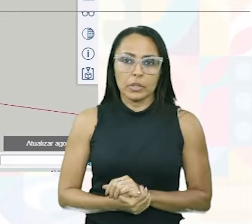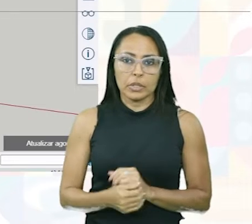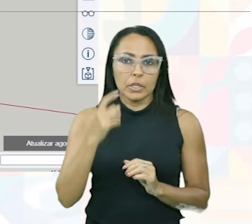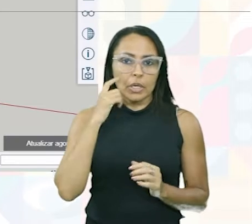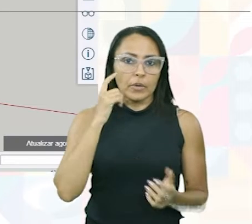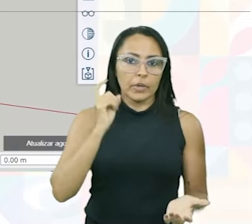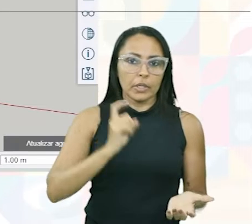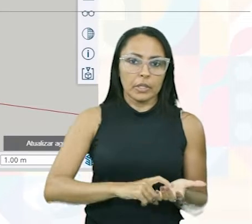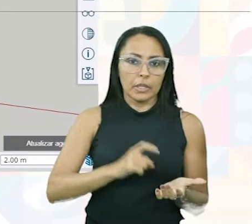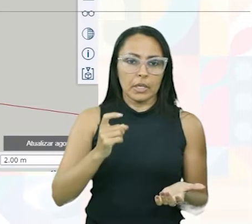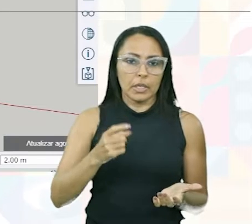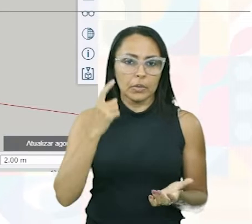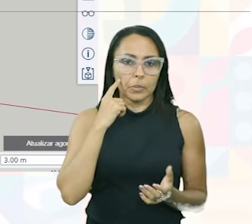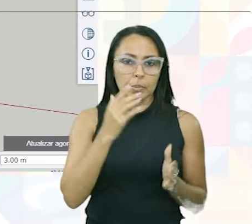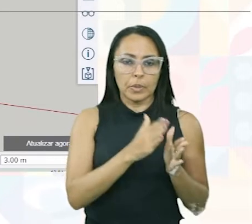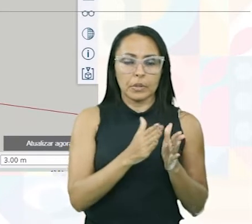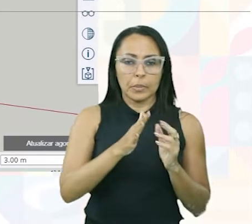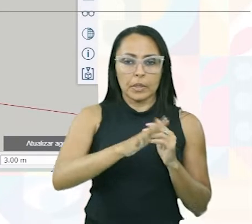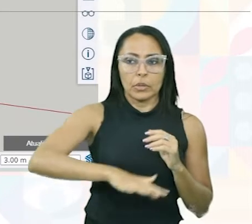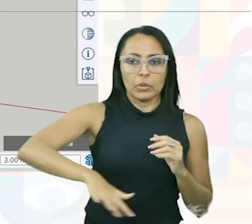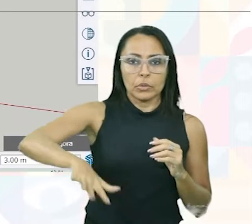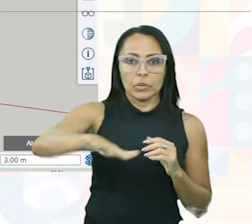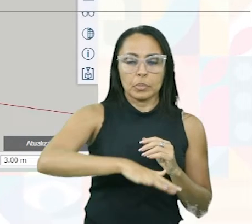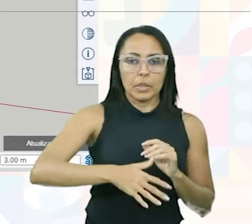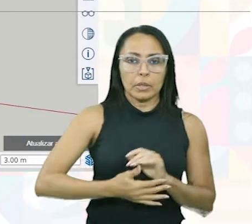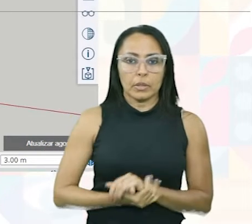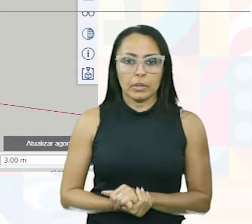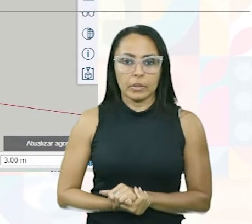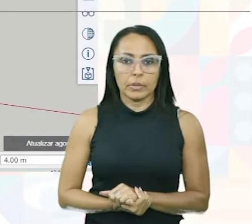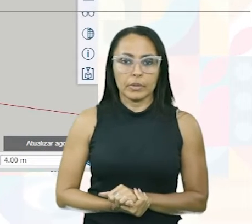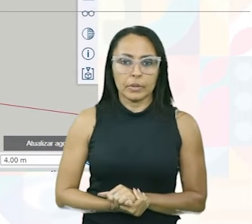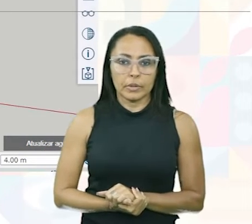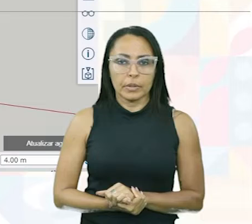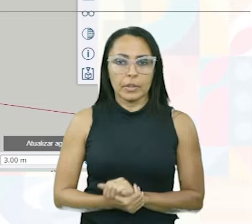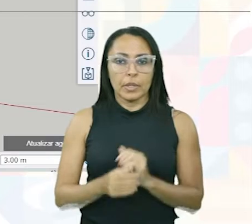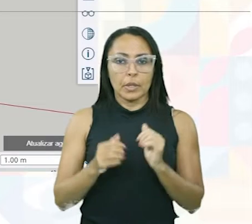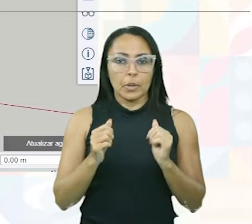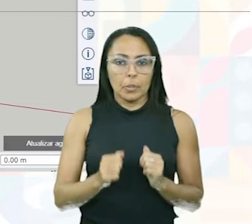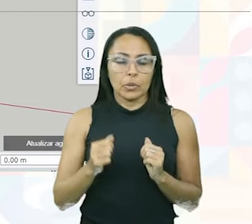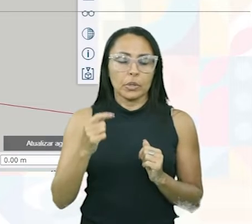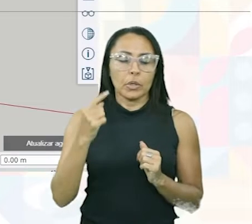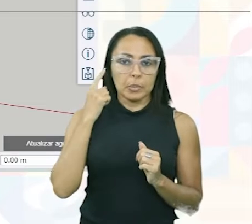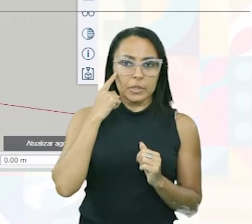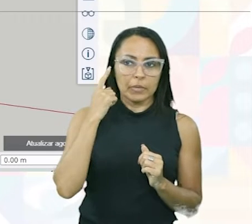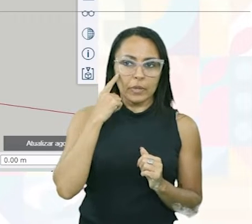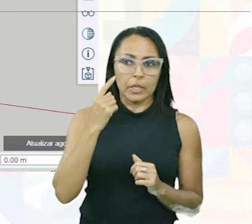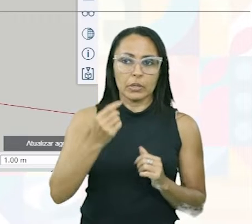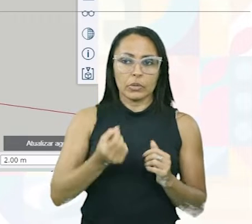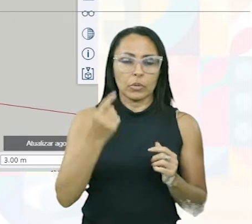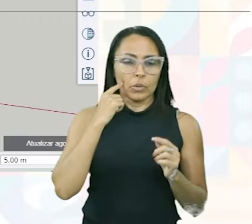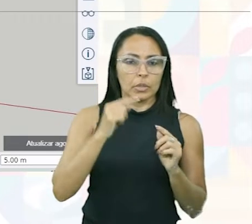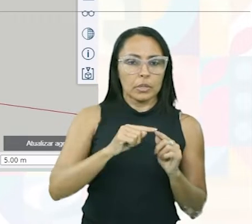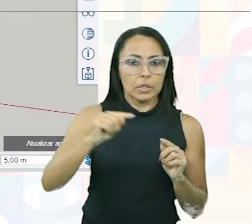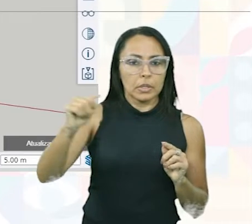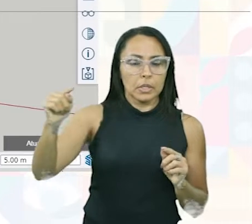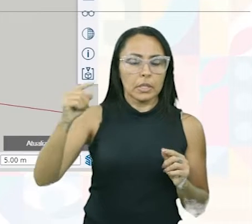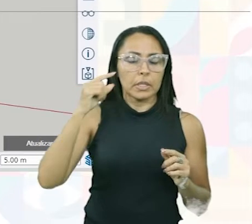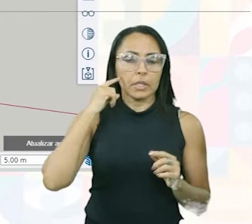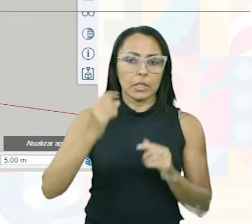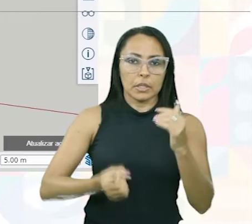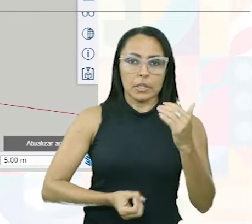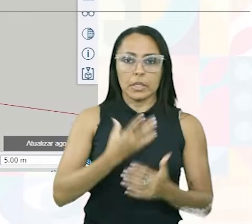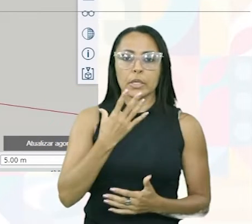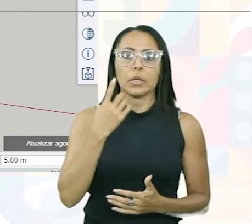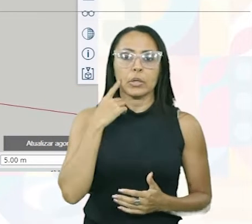um ponto aleatório aqui no espaço e ó, vocês podem observar que essa linha que eu estou criando, ó, eu cliquei em um ponto e estou levando para o sentido